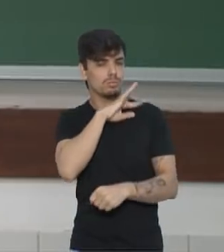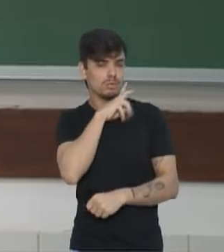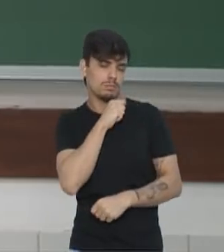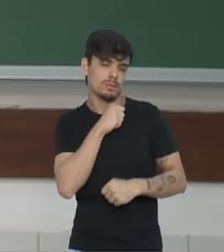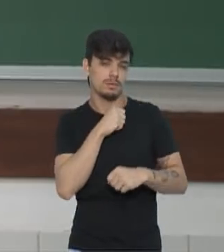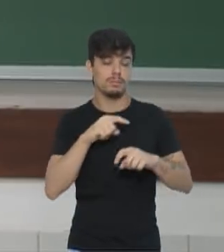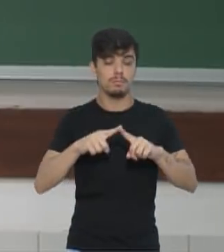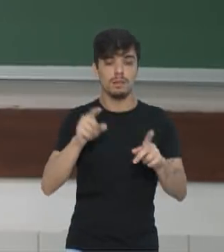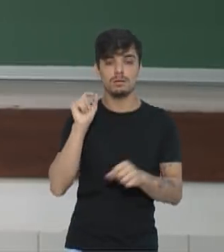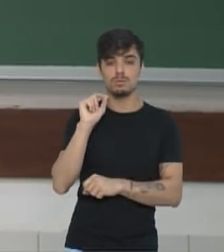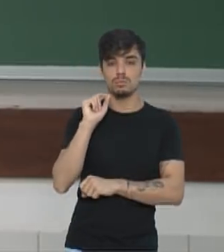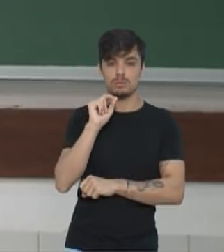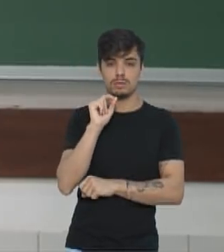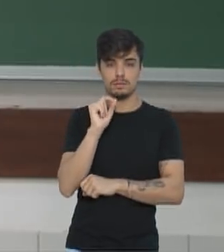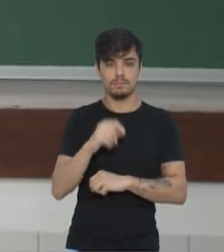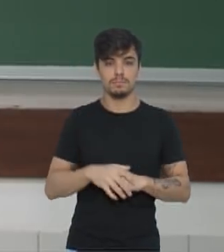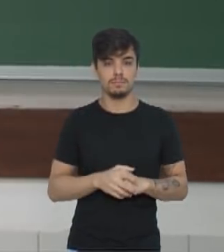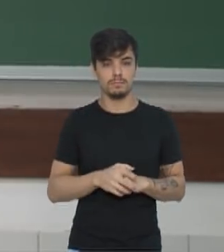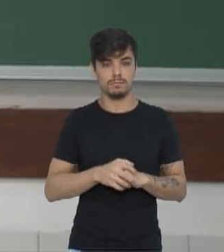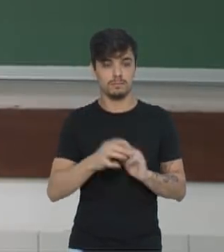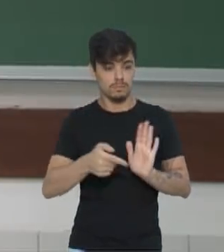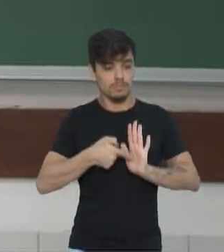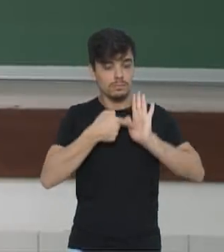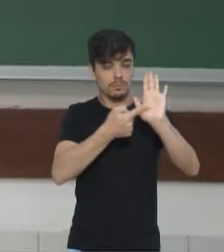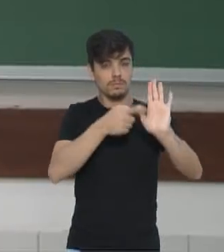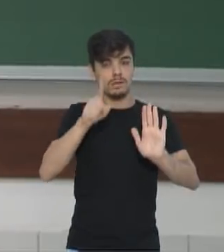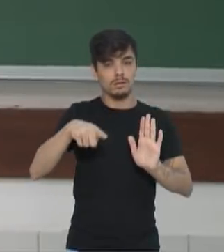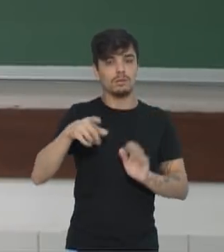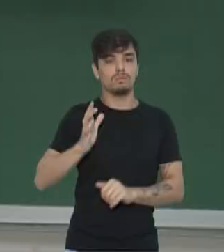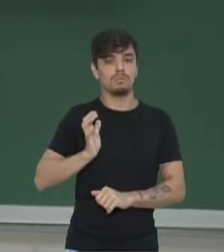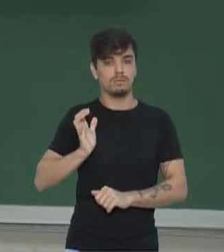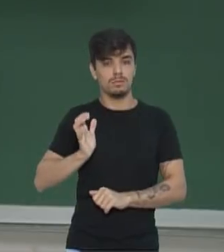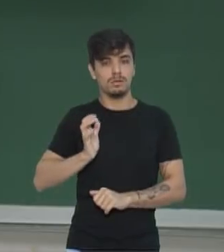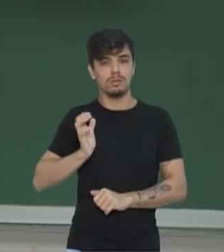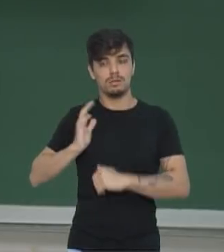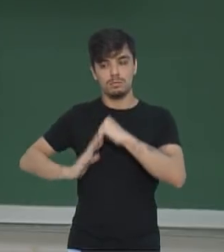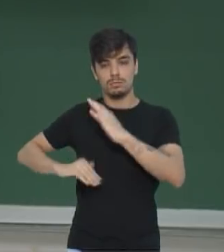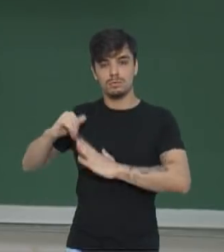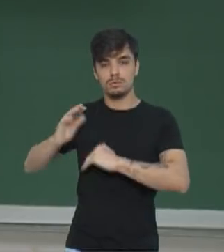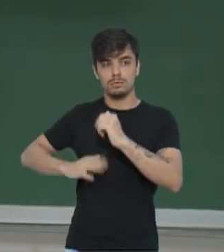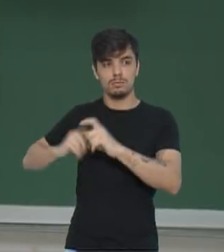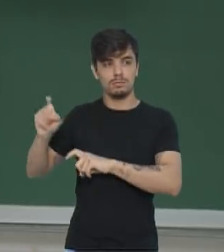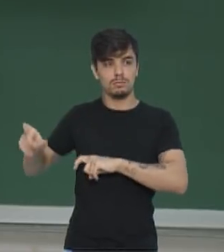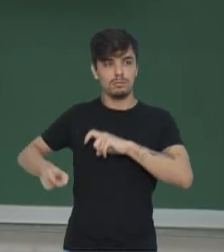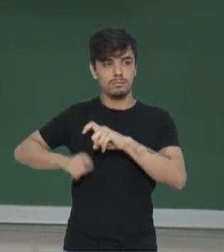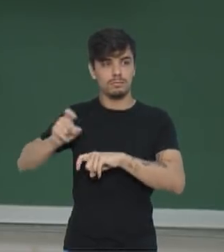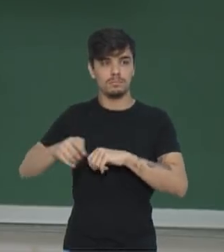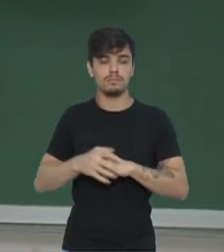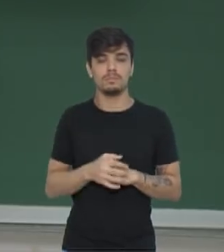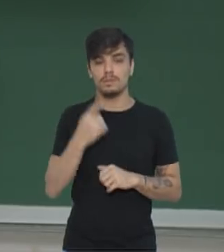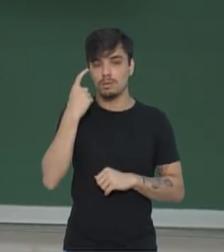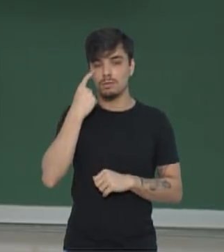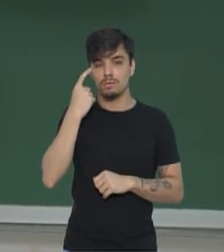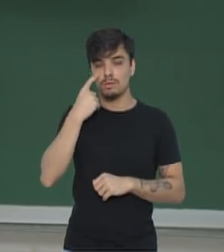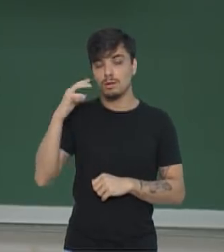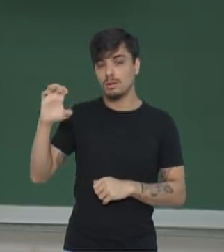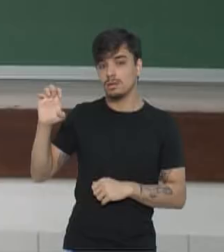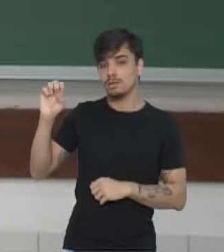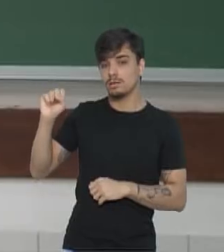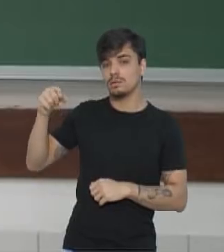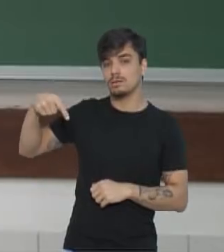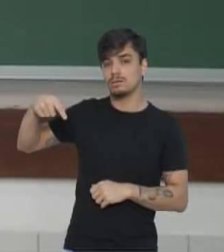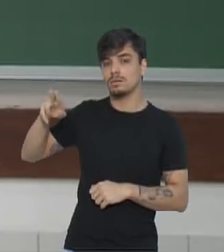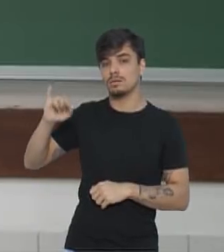Mas o grande destaque que a gente pode dar para eles é na sua rica produção agrícola. Aí, os esquimós, como a gente falou,